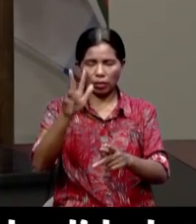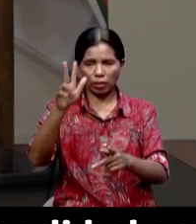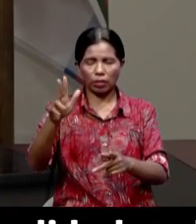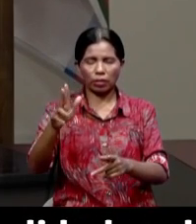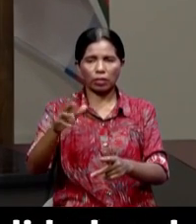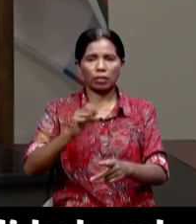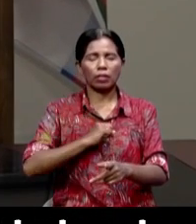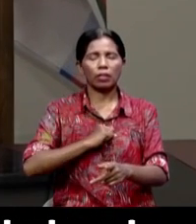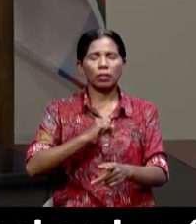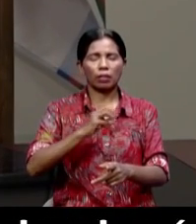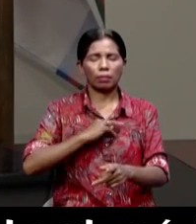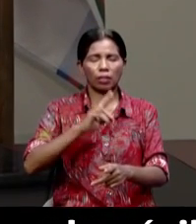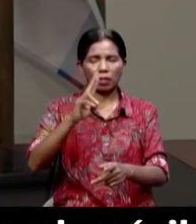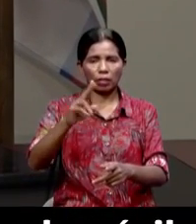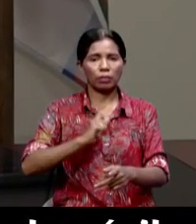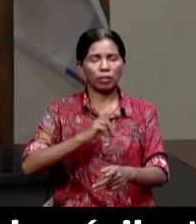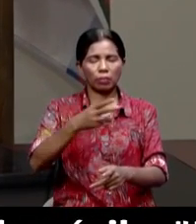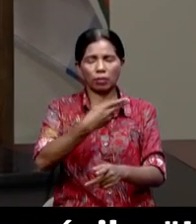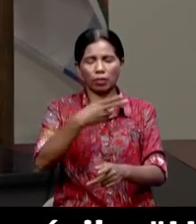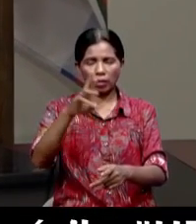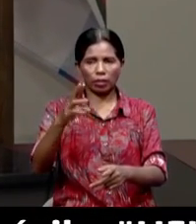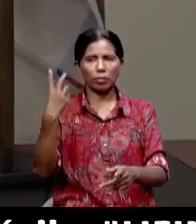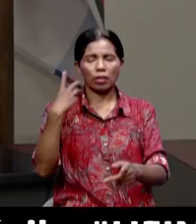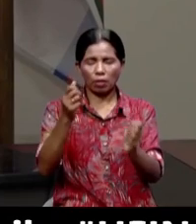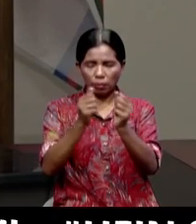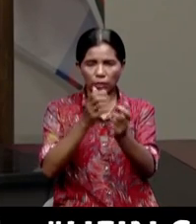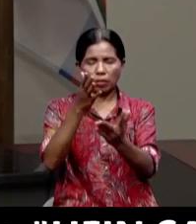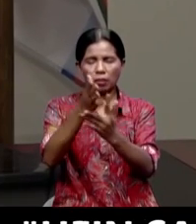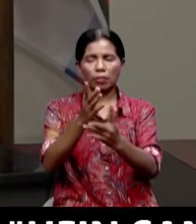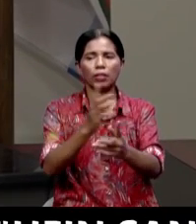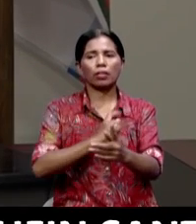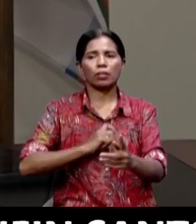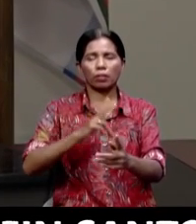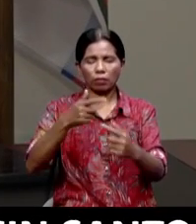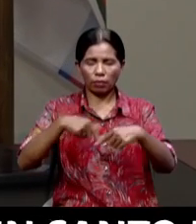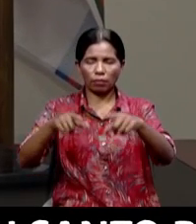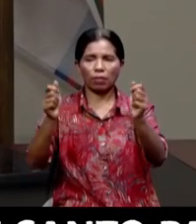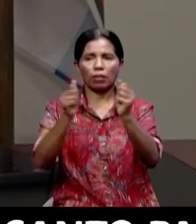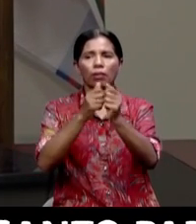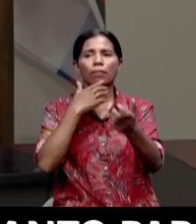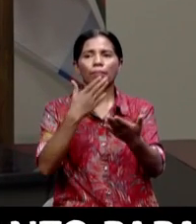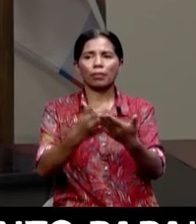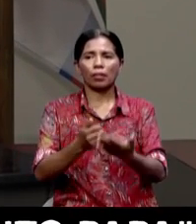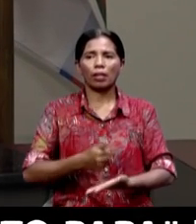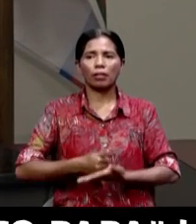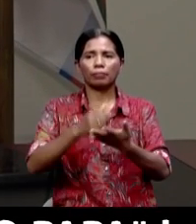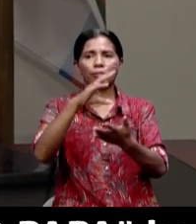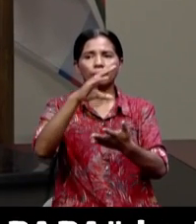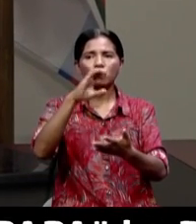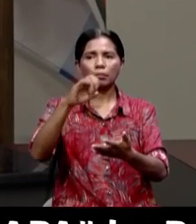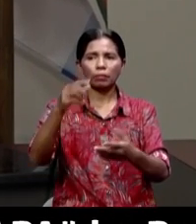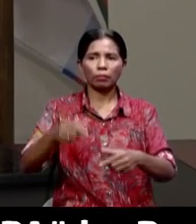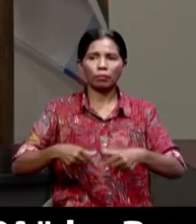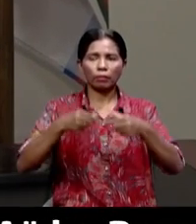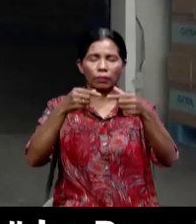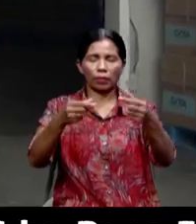nafa tiba rohera itu buka acompanhar se ra totama tita si tolo misa outro to fila fale hodia apoio ne BCCI fone